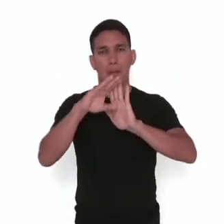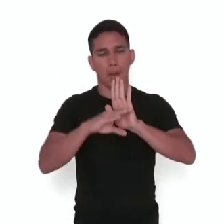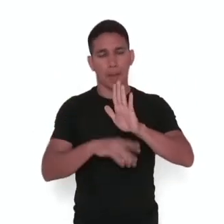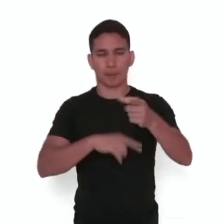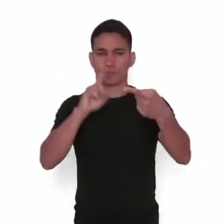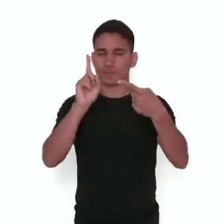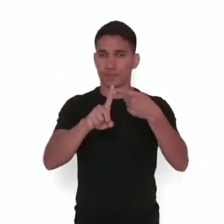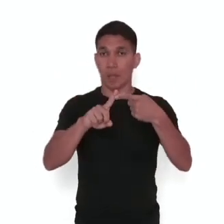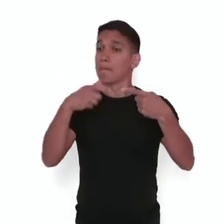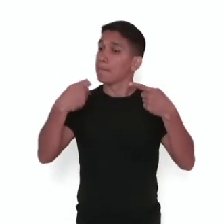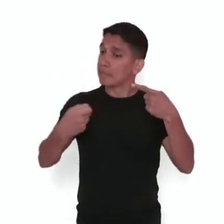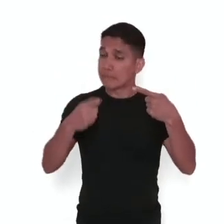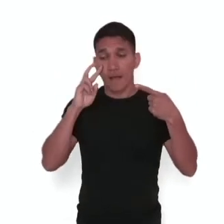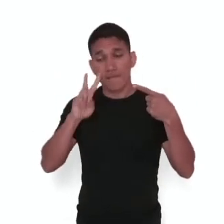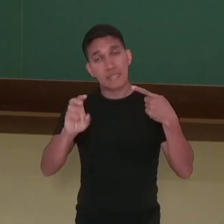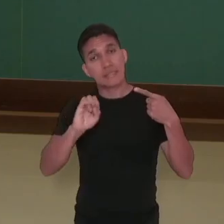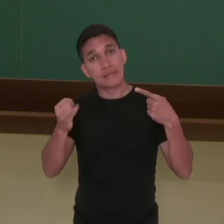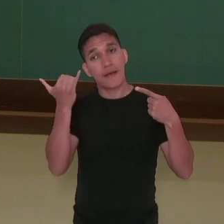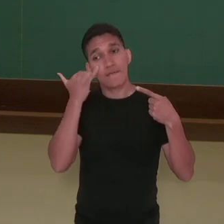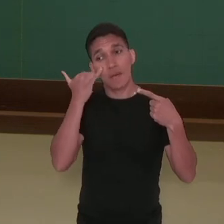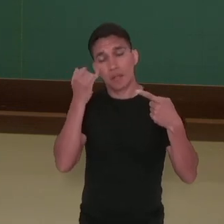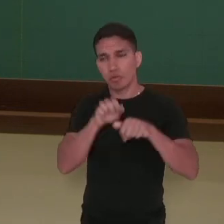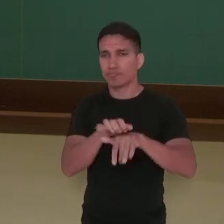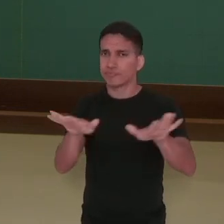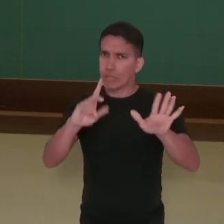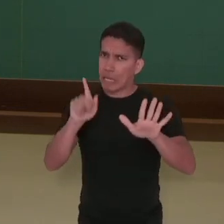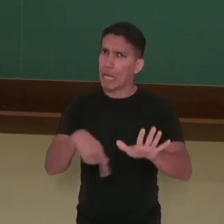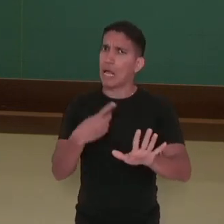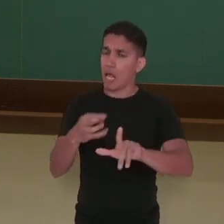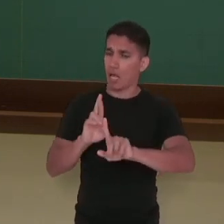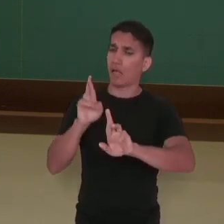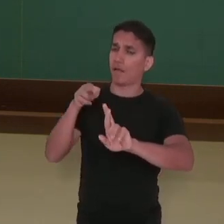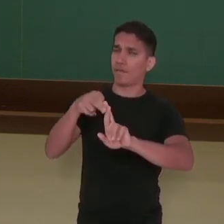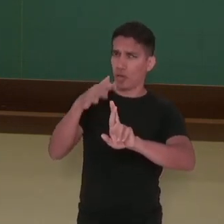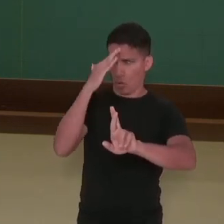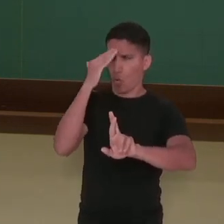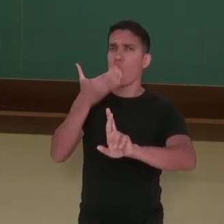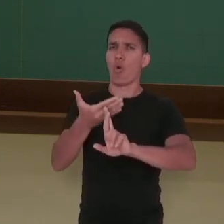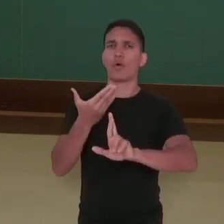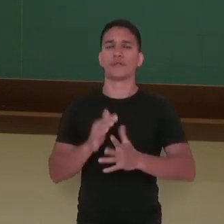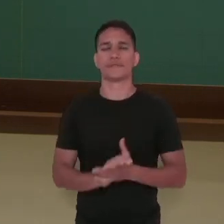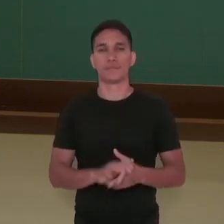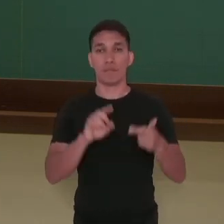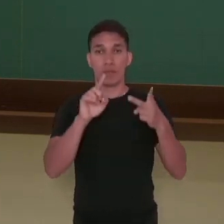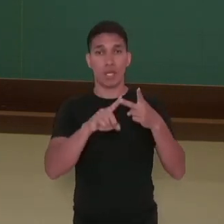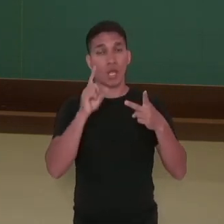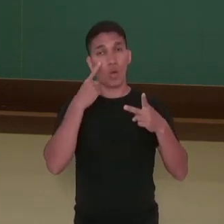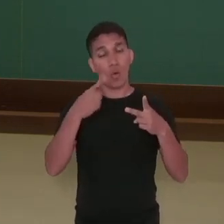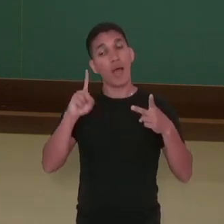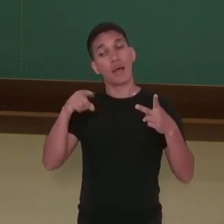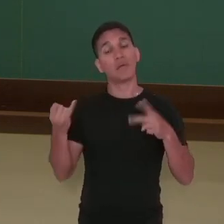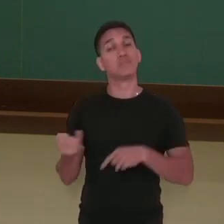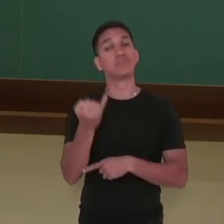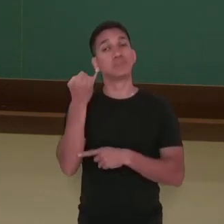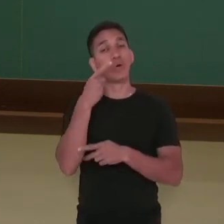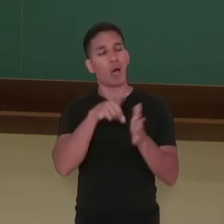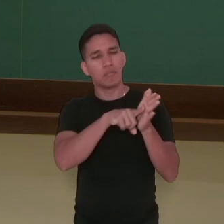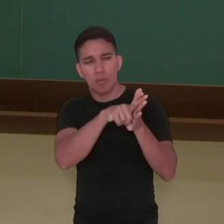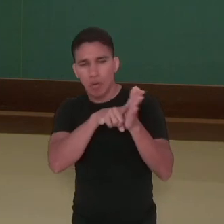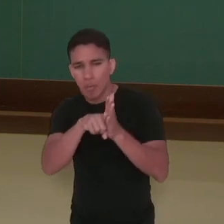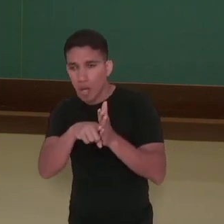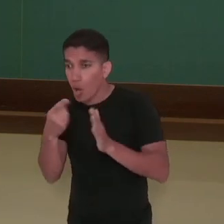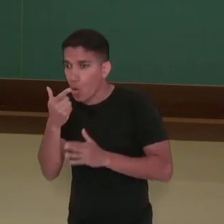preciso verificar se a informação veiculada é de uma fonte confiável. A segunda é que é importante pesquisar se mais de uma